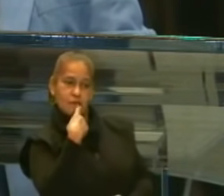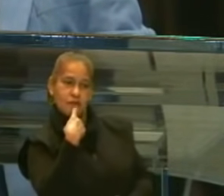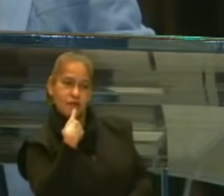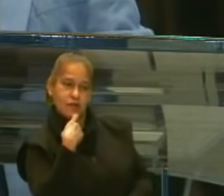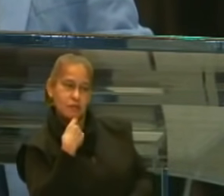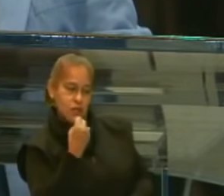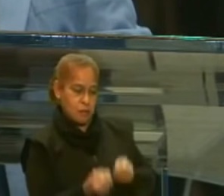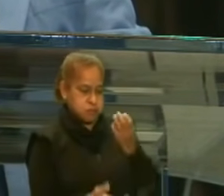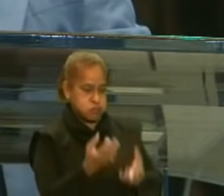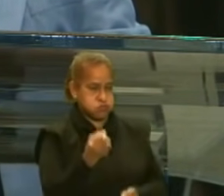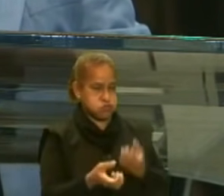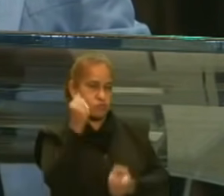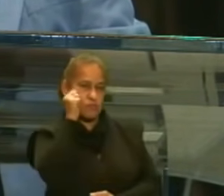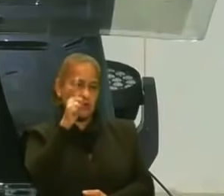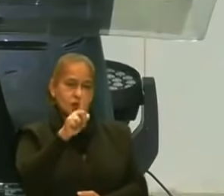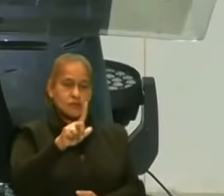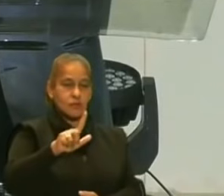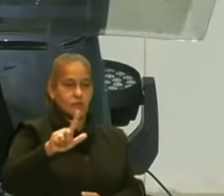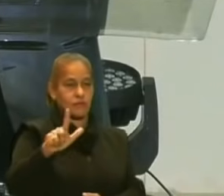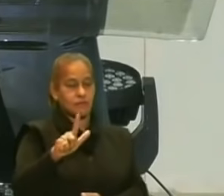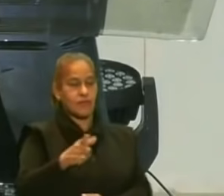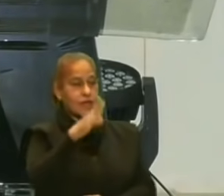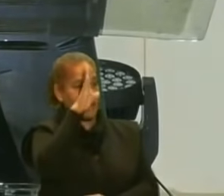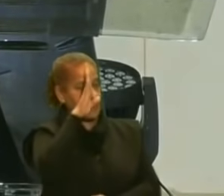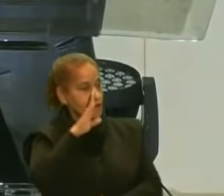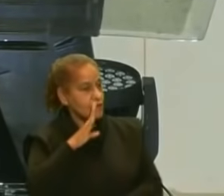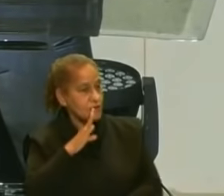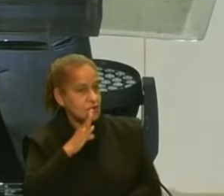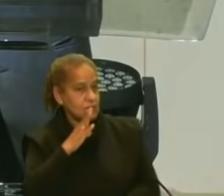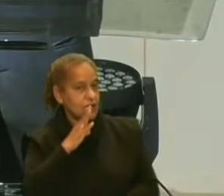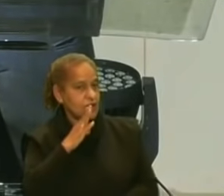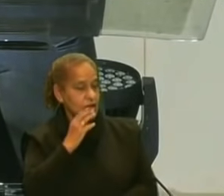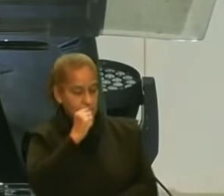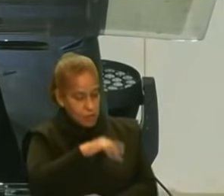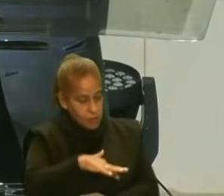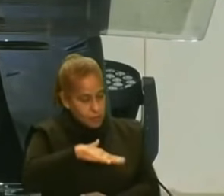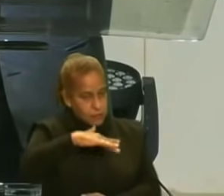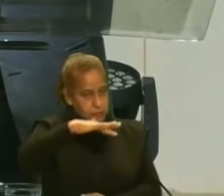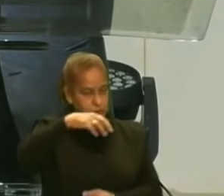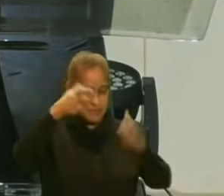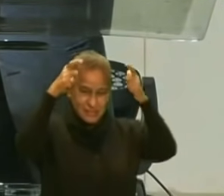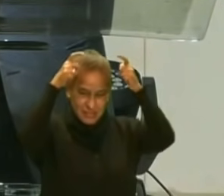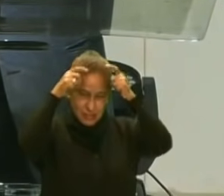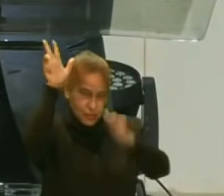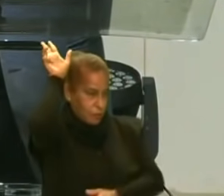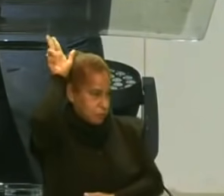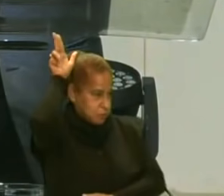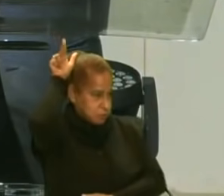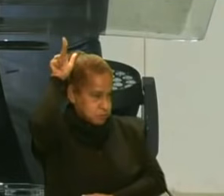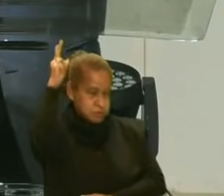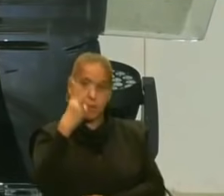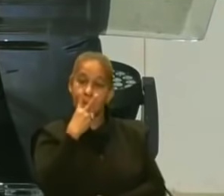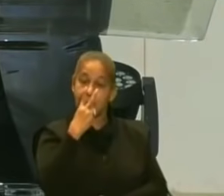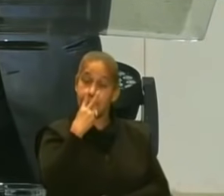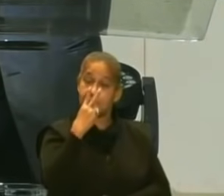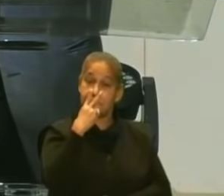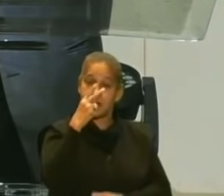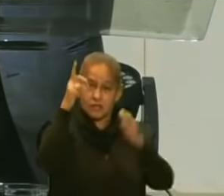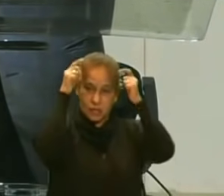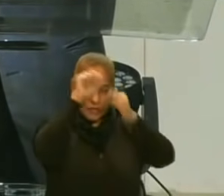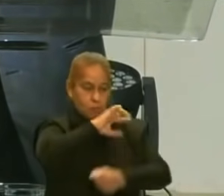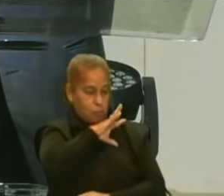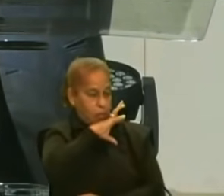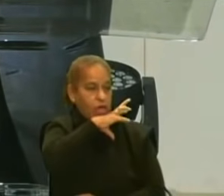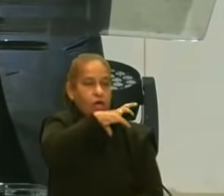fogo, azuis como jacinto e amarelas como enxofre. A cabeça dos cavalos parecia a cabeça de um